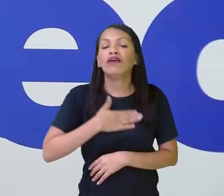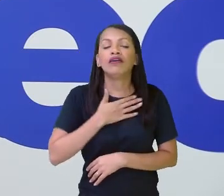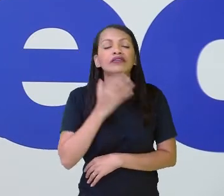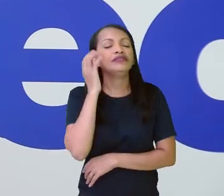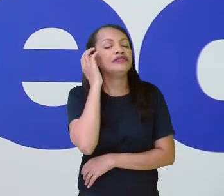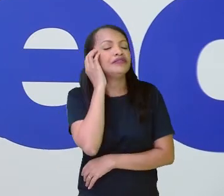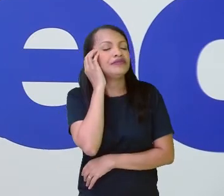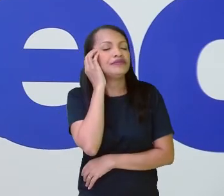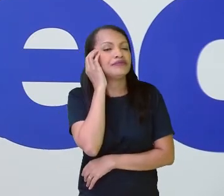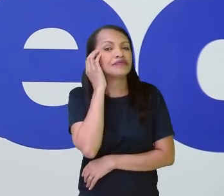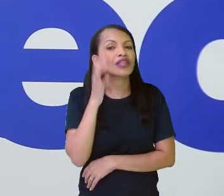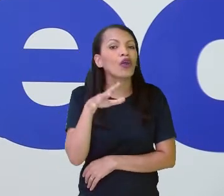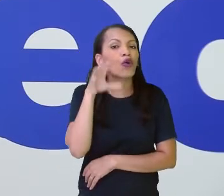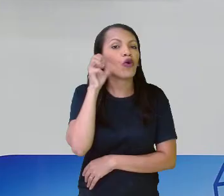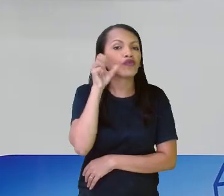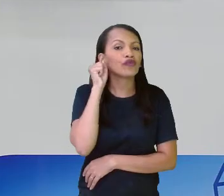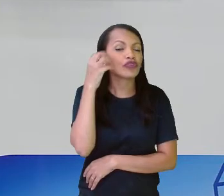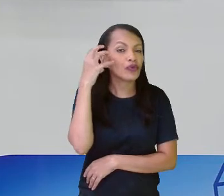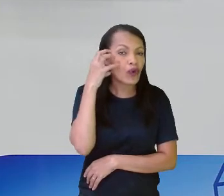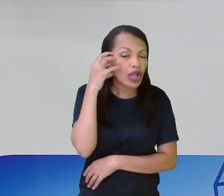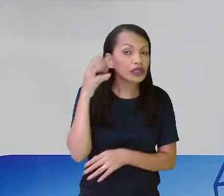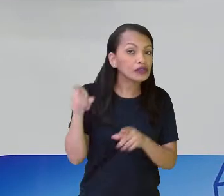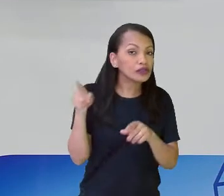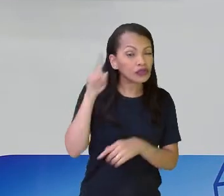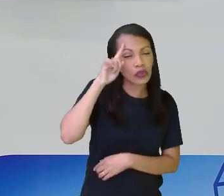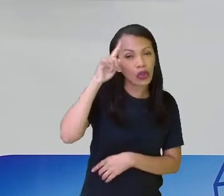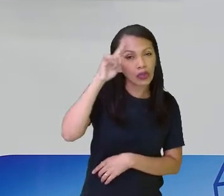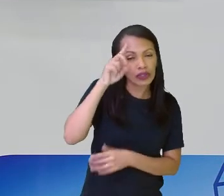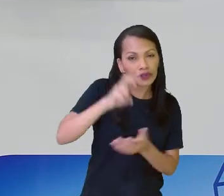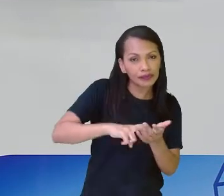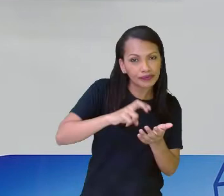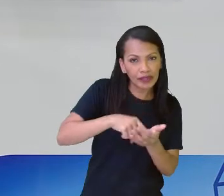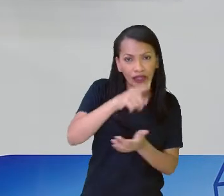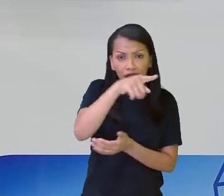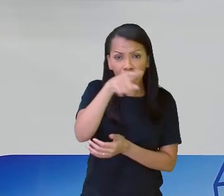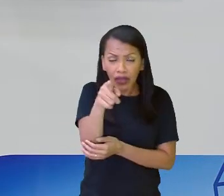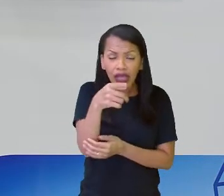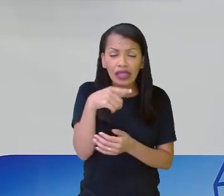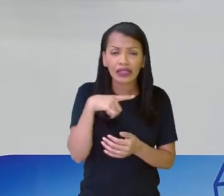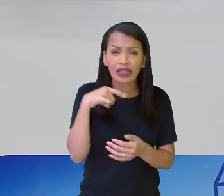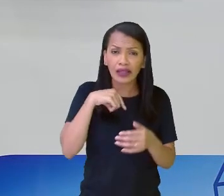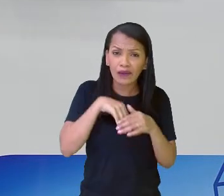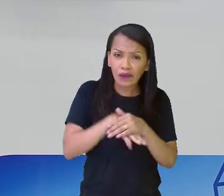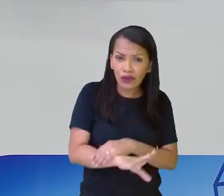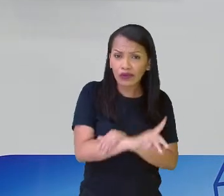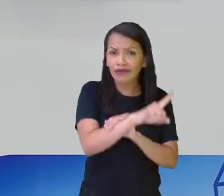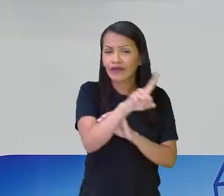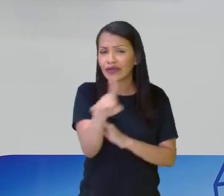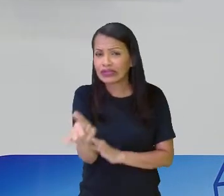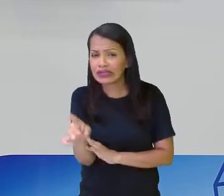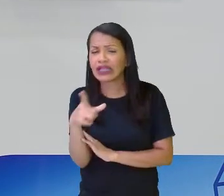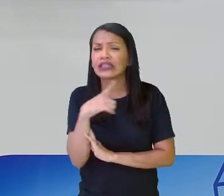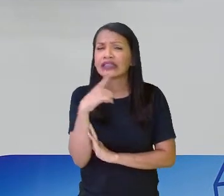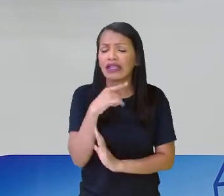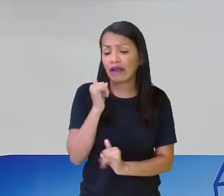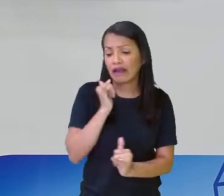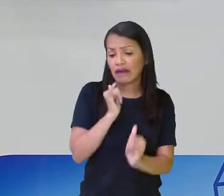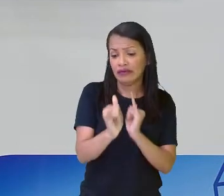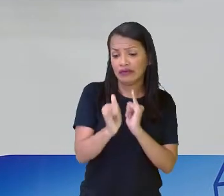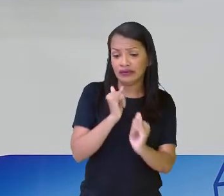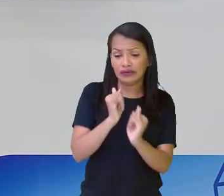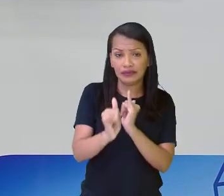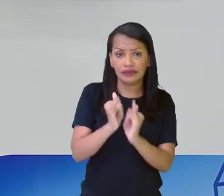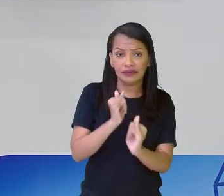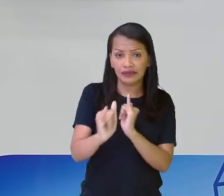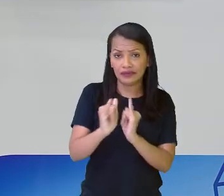manhã. Pronto. Na sua casa aí, tem esse mesmo costume? Vocês são a geração na internet, a